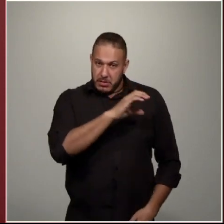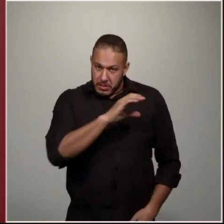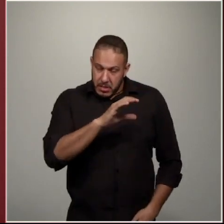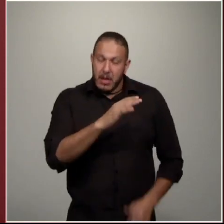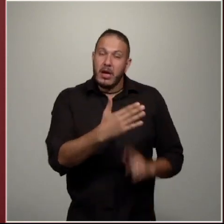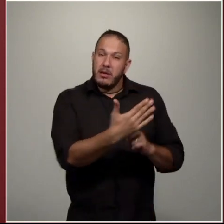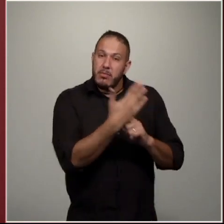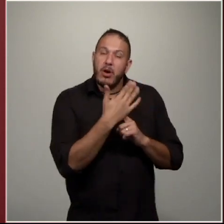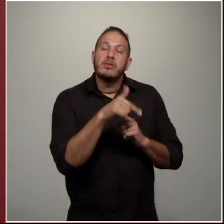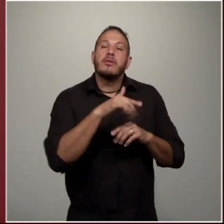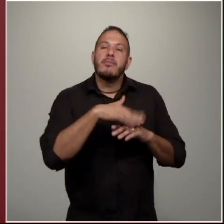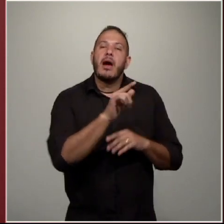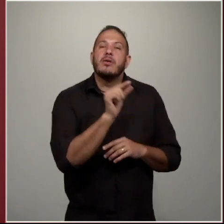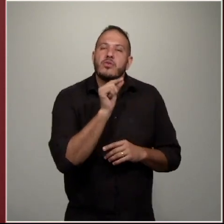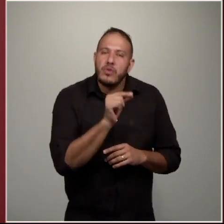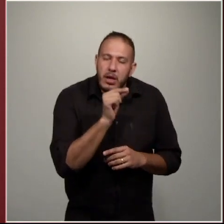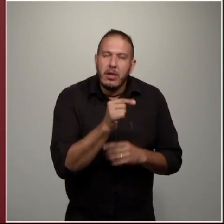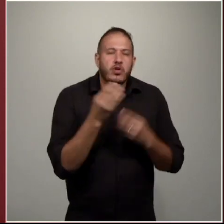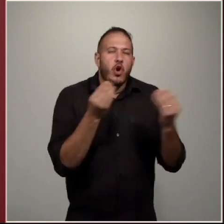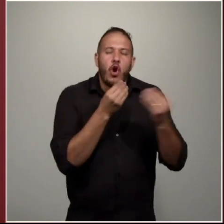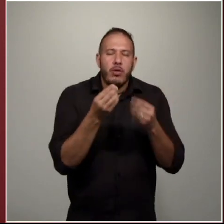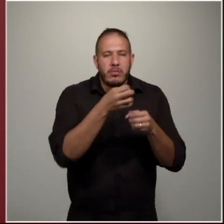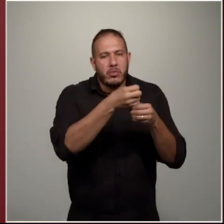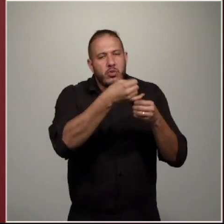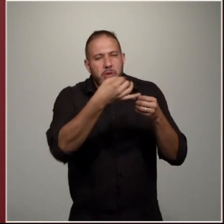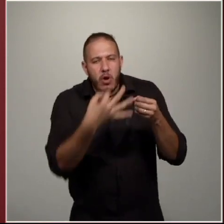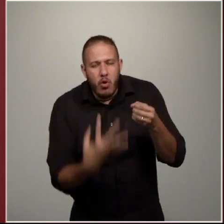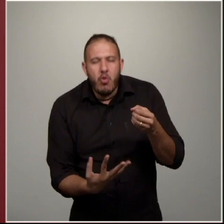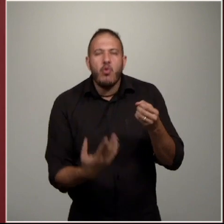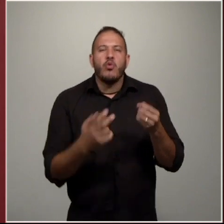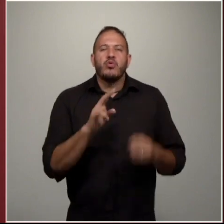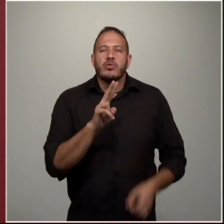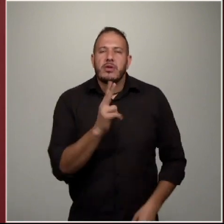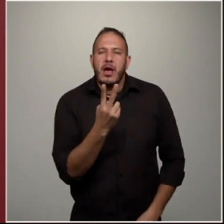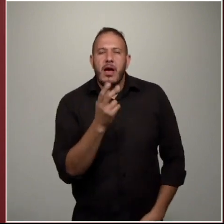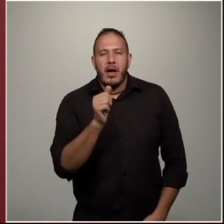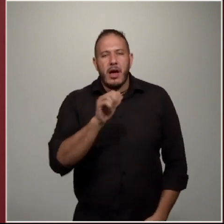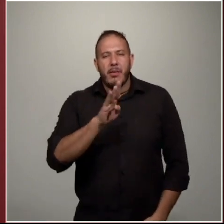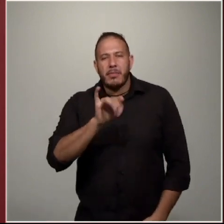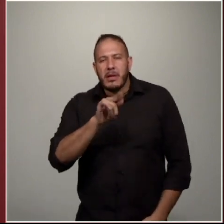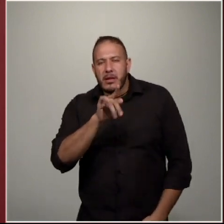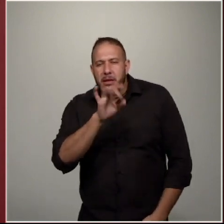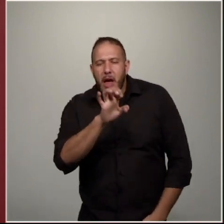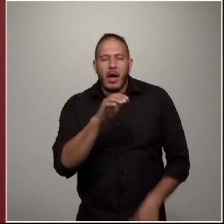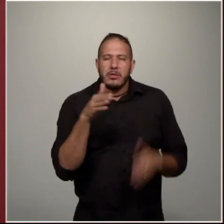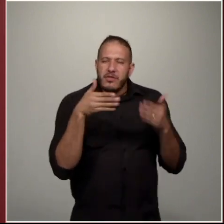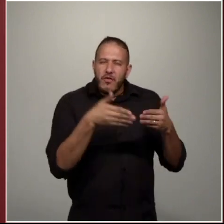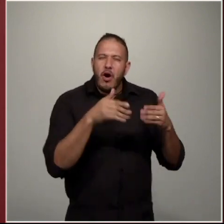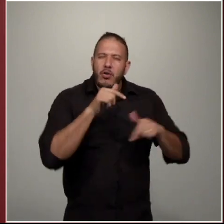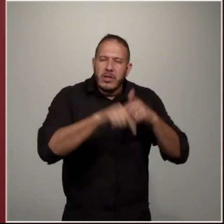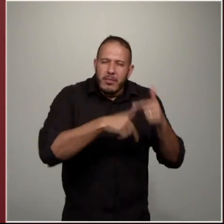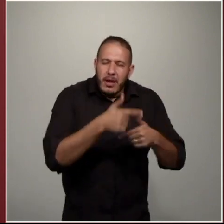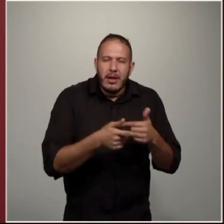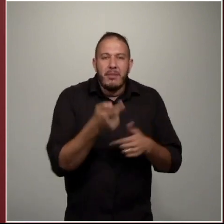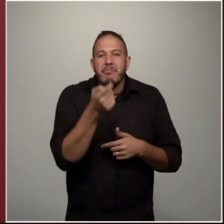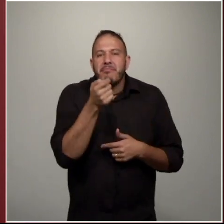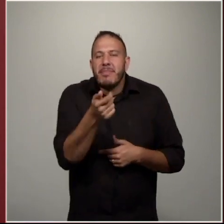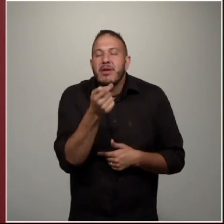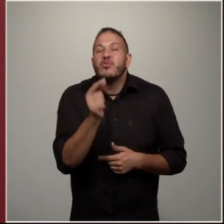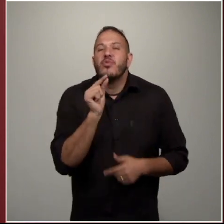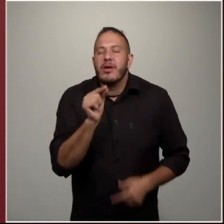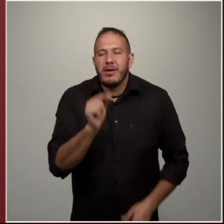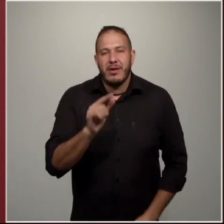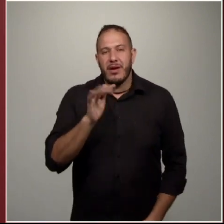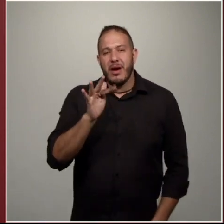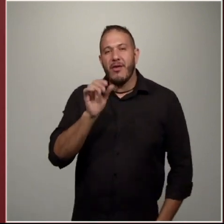uma perspectiva é dos conteúdos das habilidades que a gente tem que trabalhar e menos da forma nem a forma